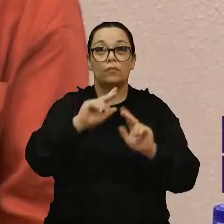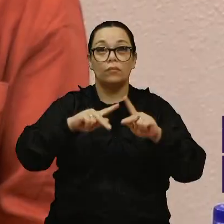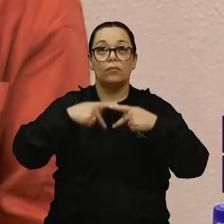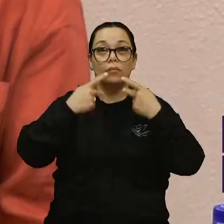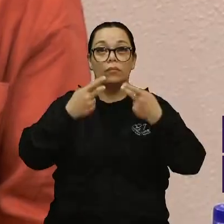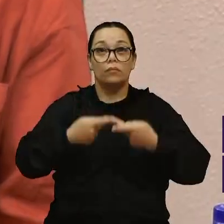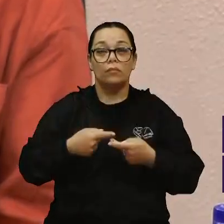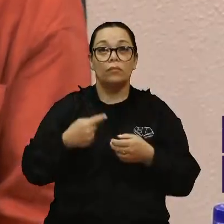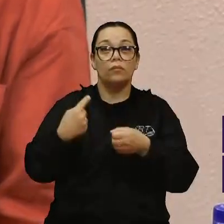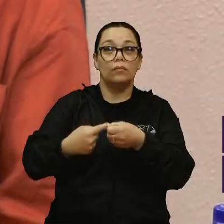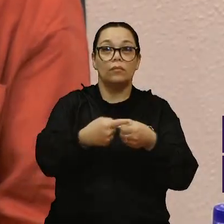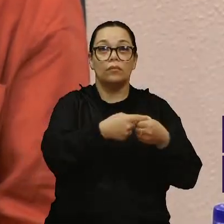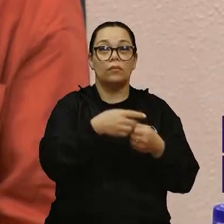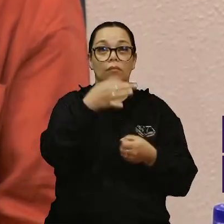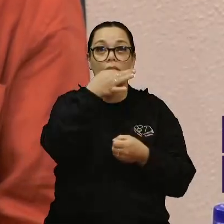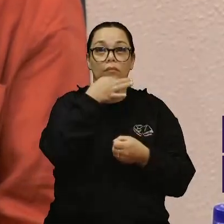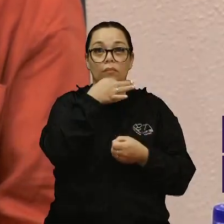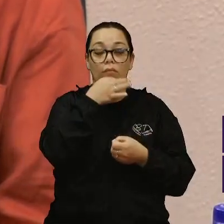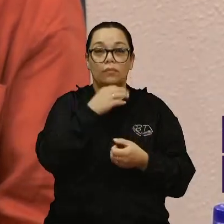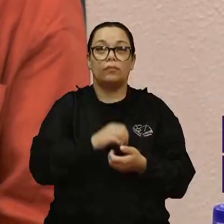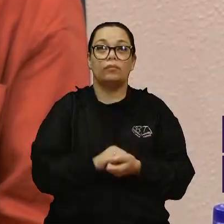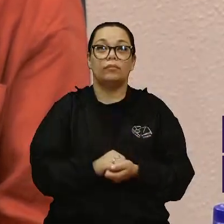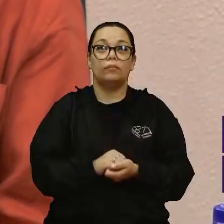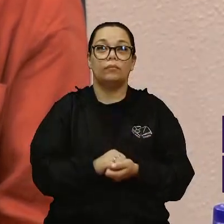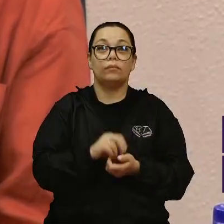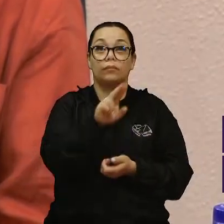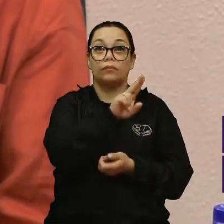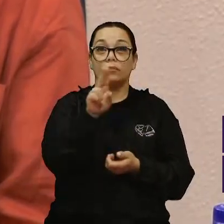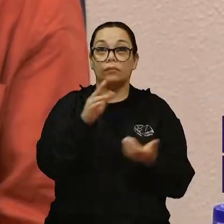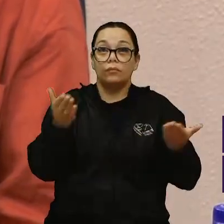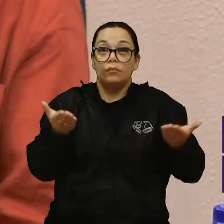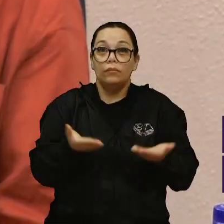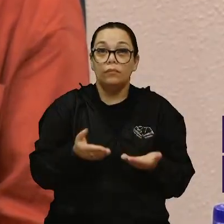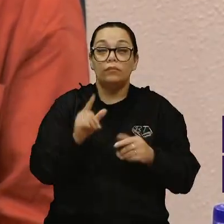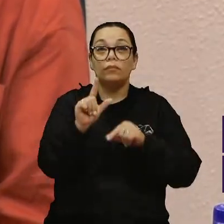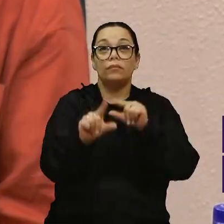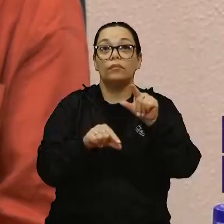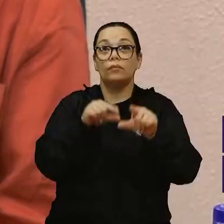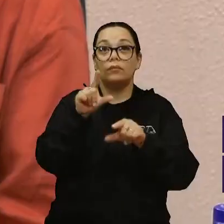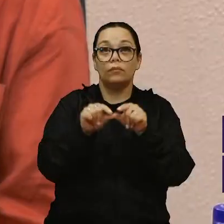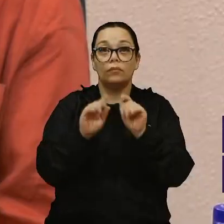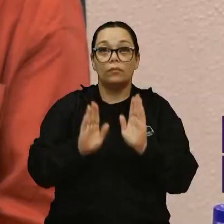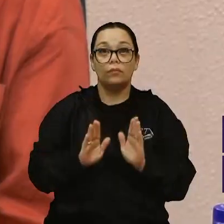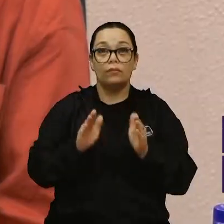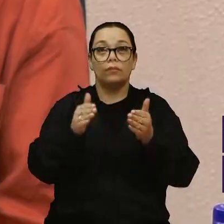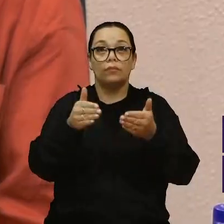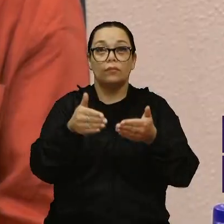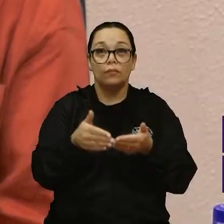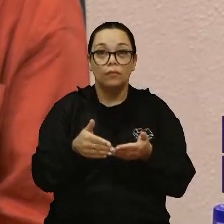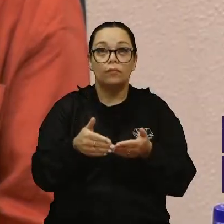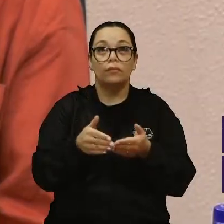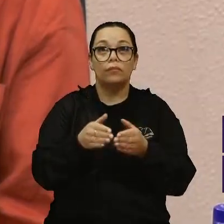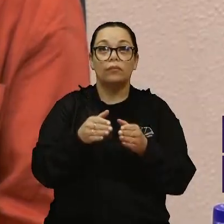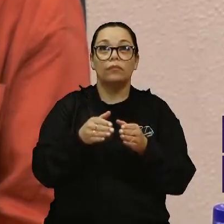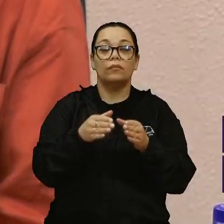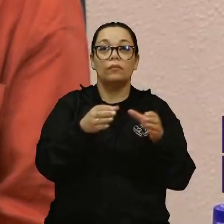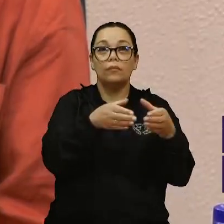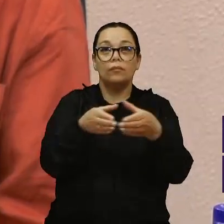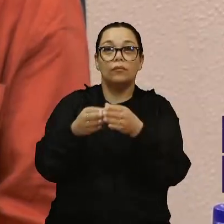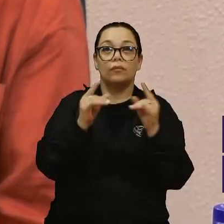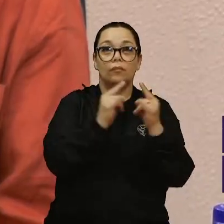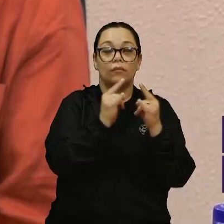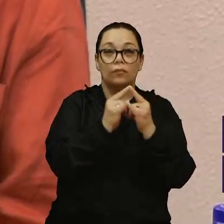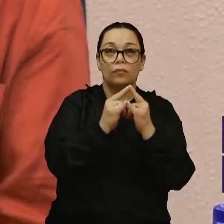no município de Caxias do Sul. O nome de hoje foi escolhido por uma comissão formada pelas seguintes